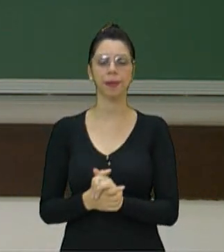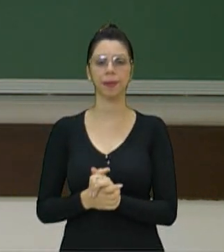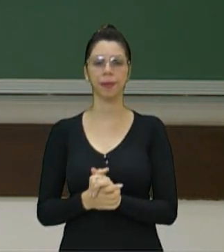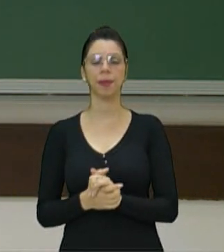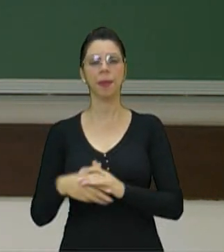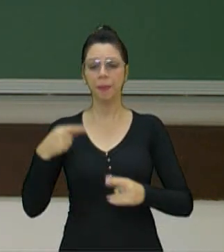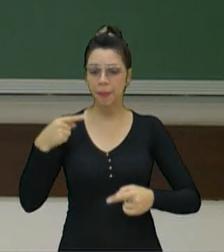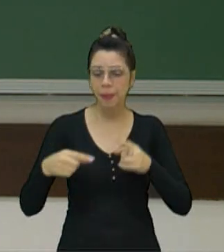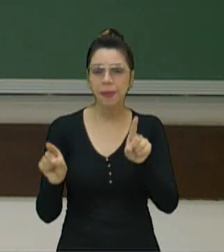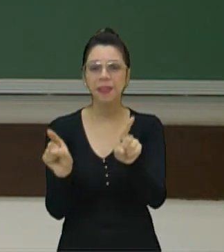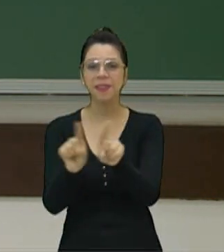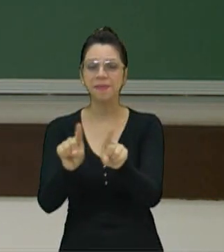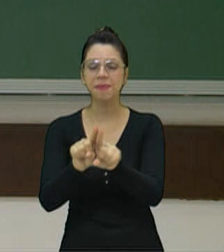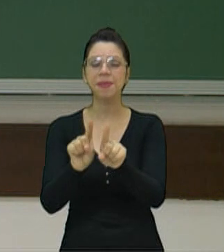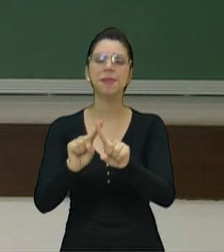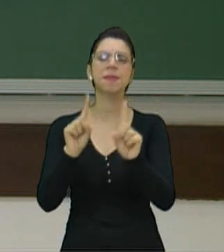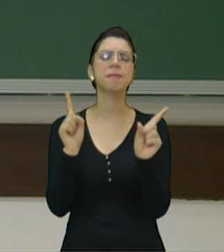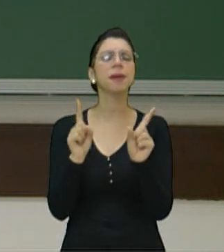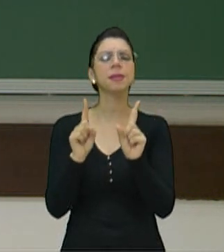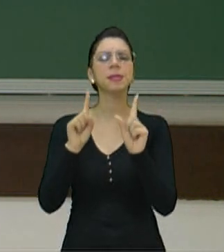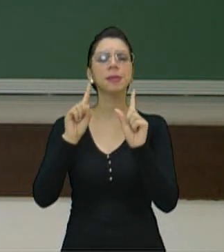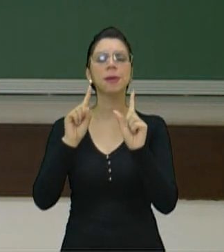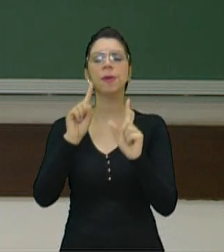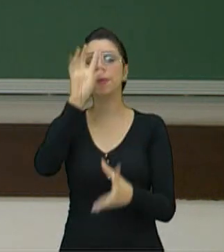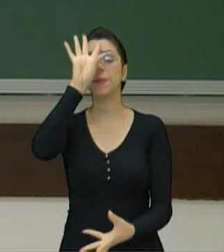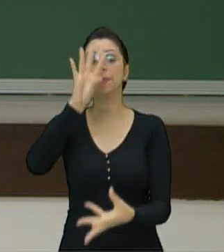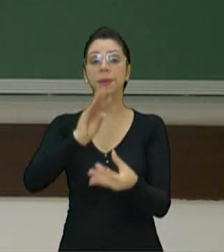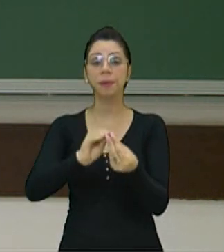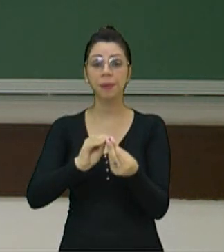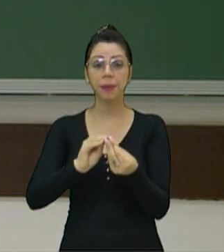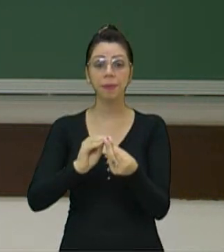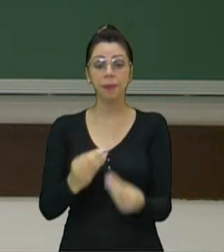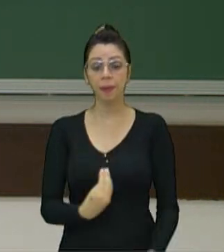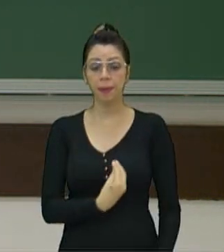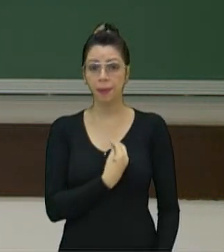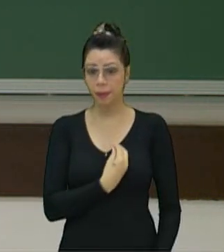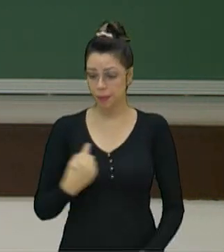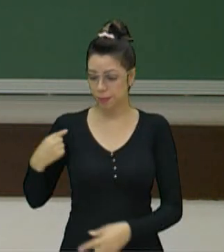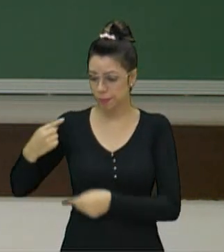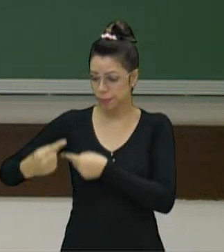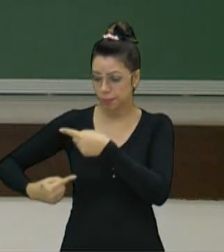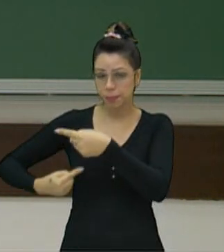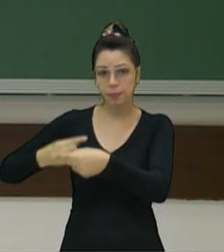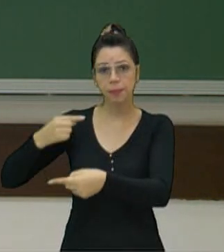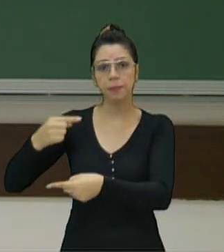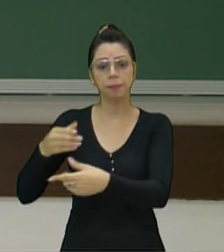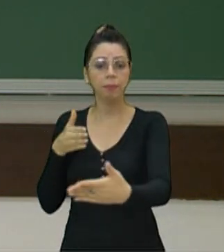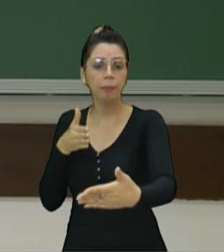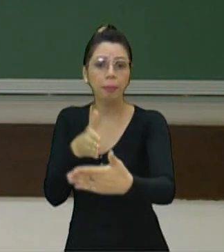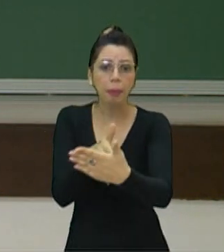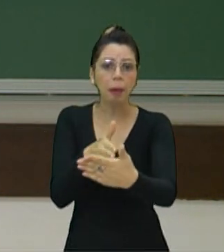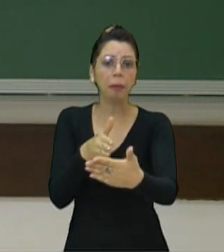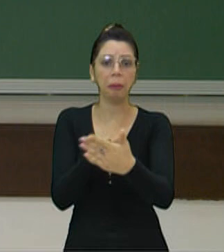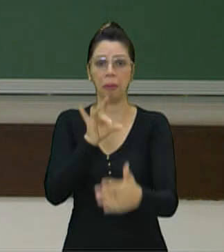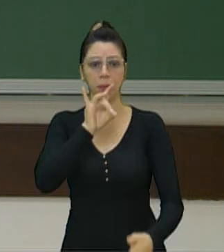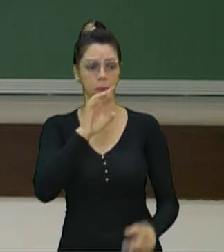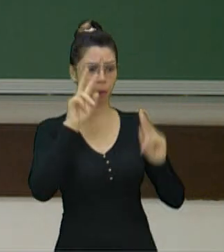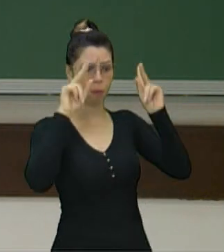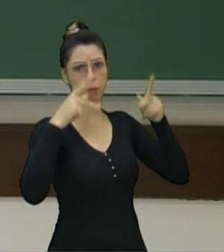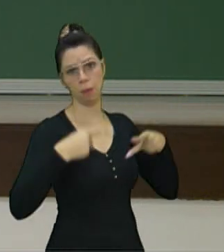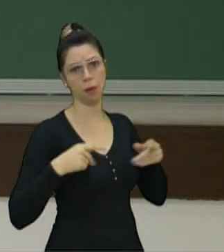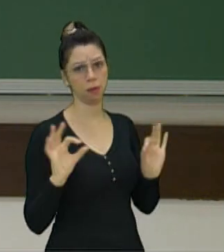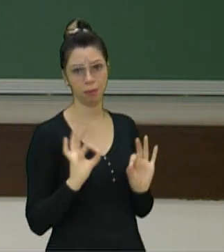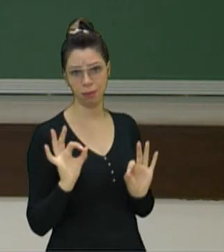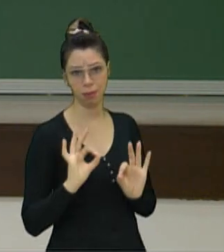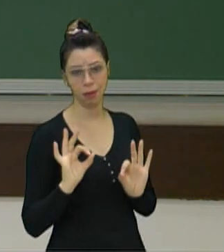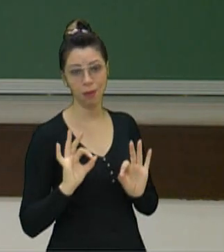polêmico em algumas vezes, mas entendendo que a reprodução ela não se limita simplesmente à reprodução humana, né? Reprodução